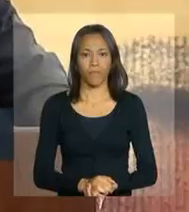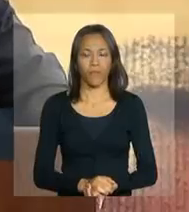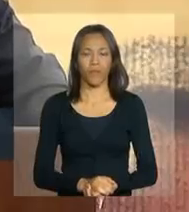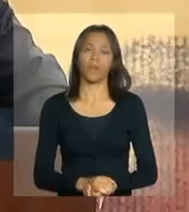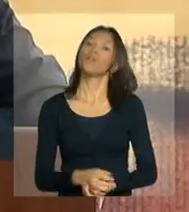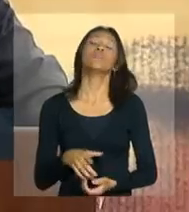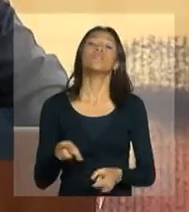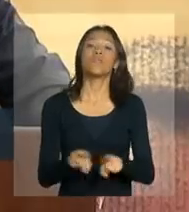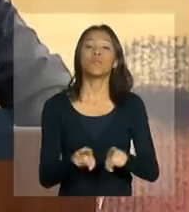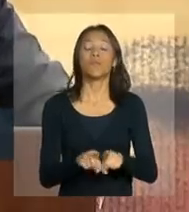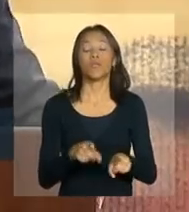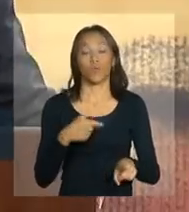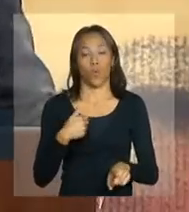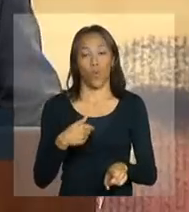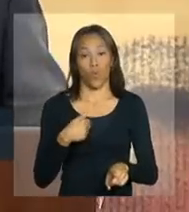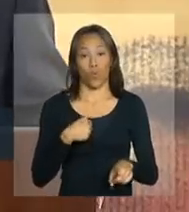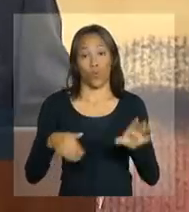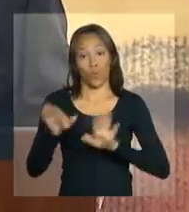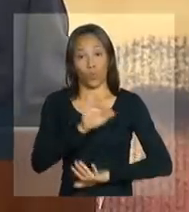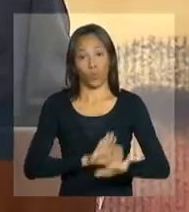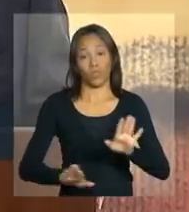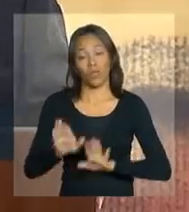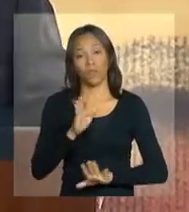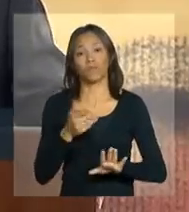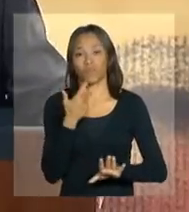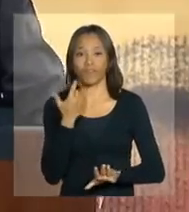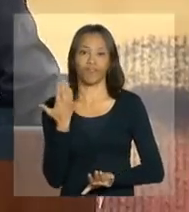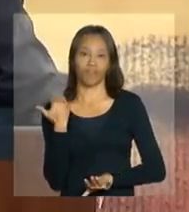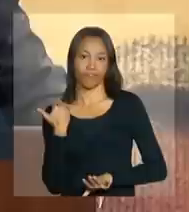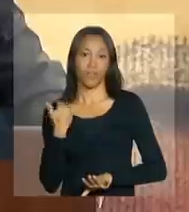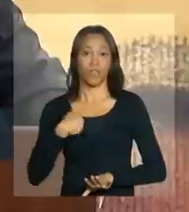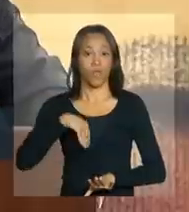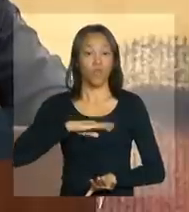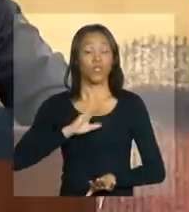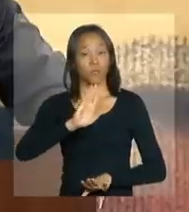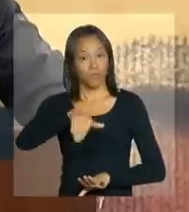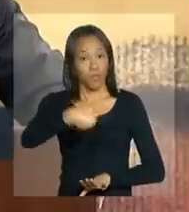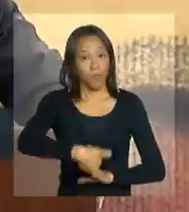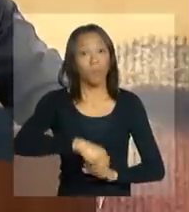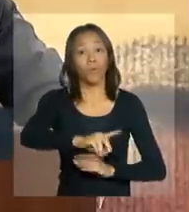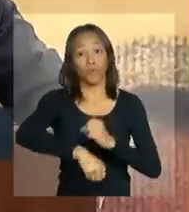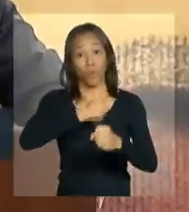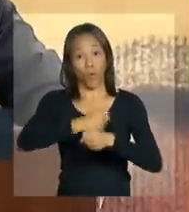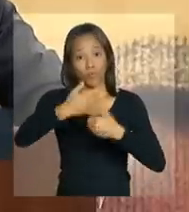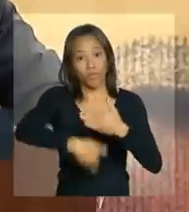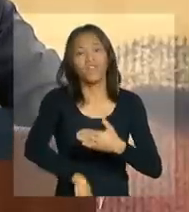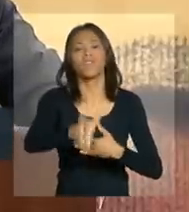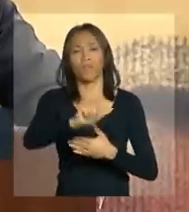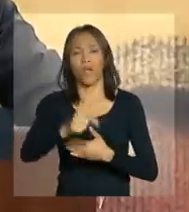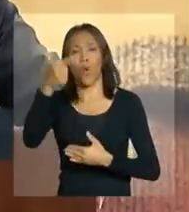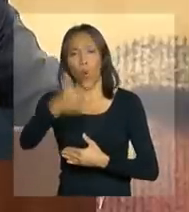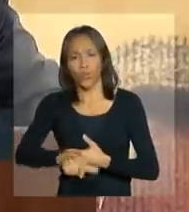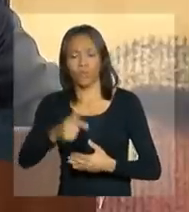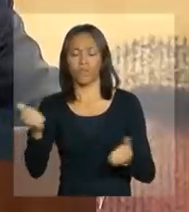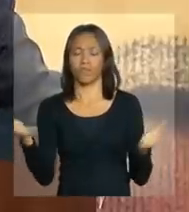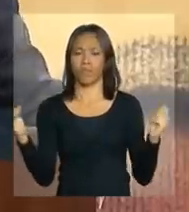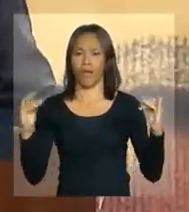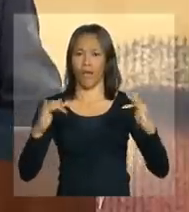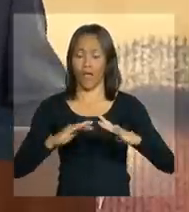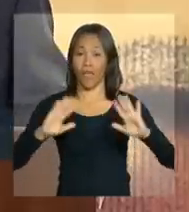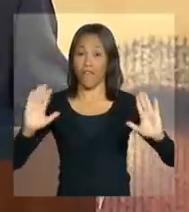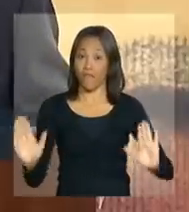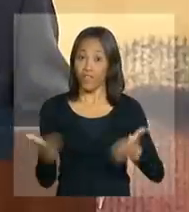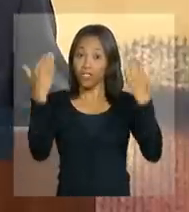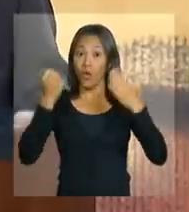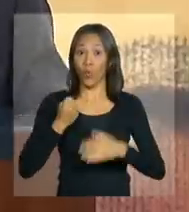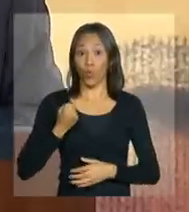e com o cuidado que nós tivemos nos últimos dias para garantir isso o ano que vem nós vamos estar festejando aqui né um número muito maior